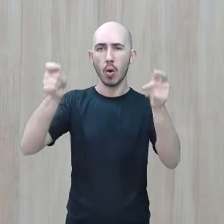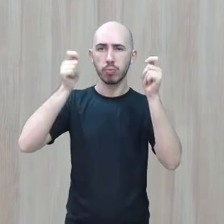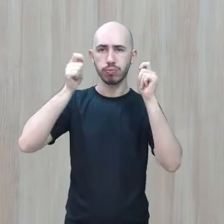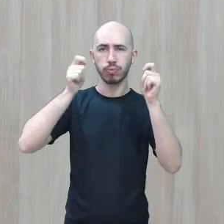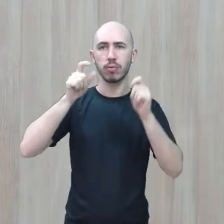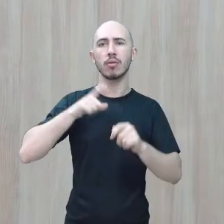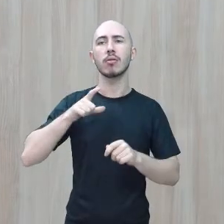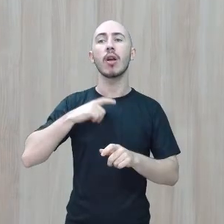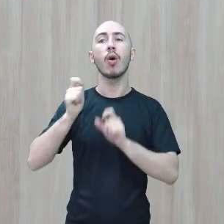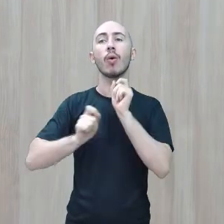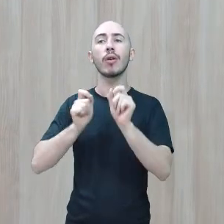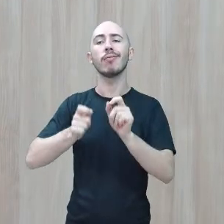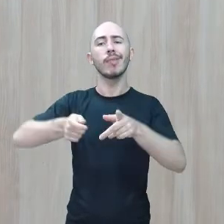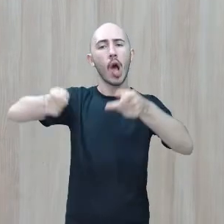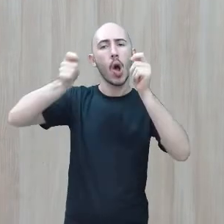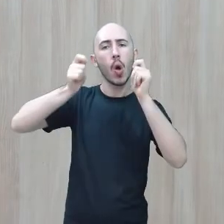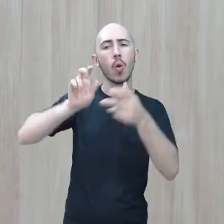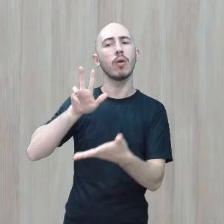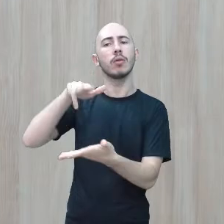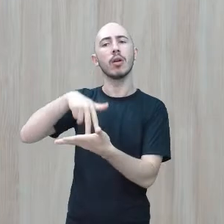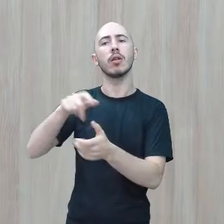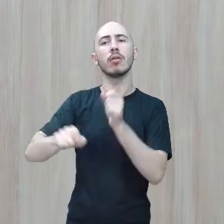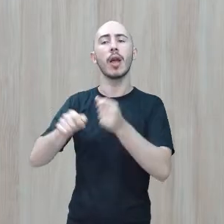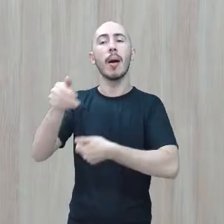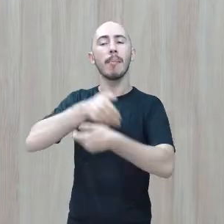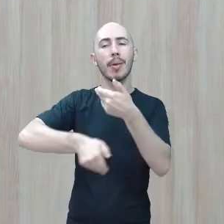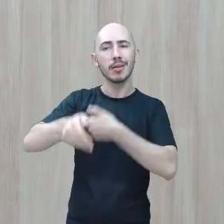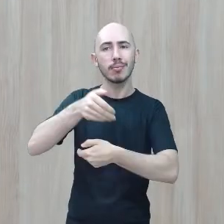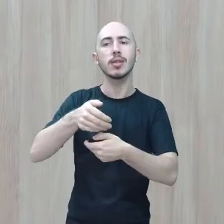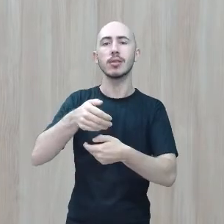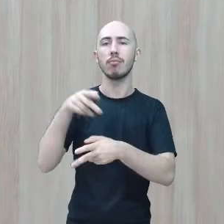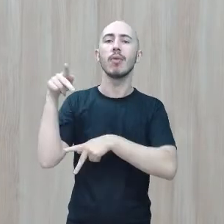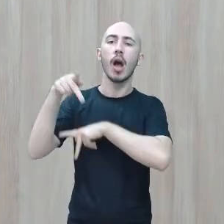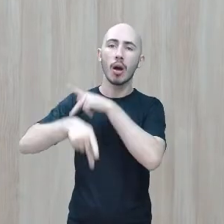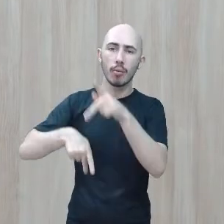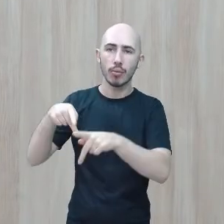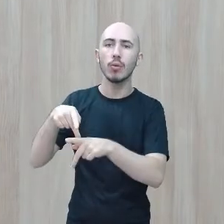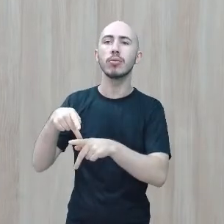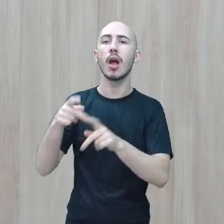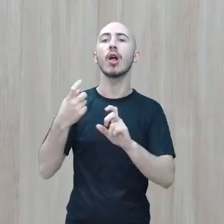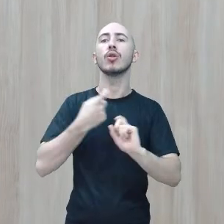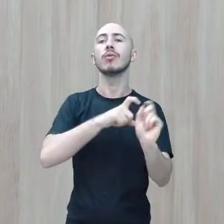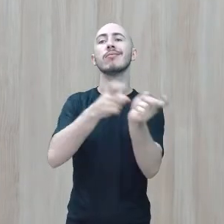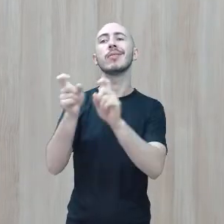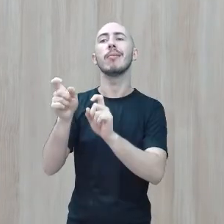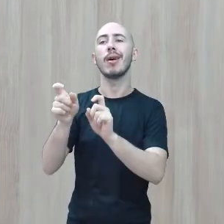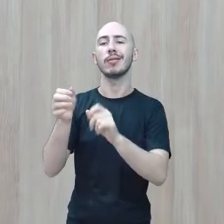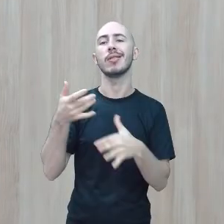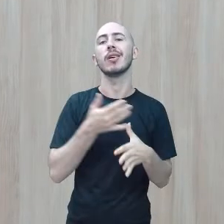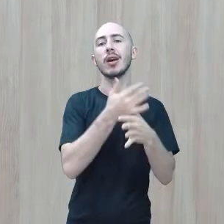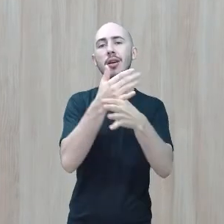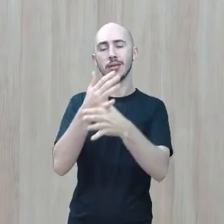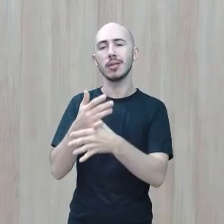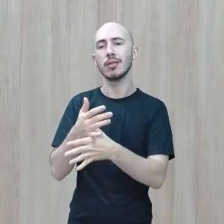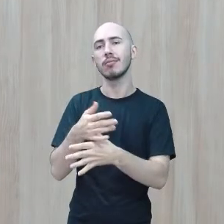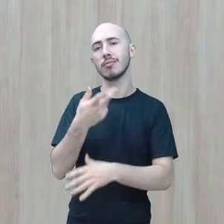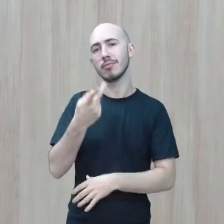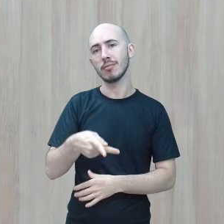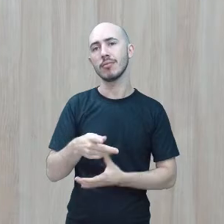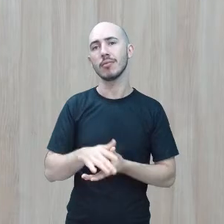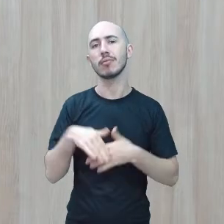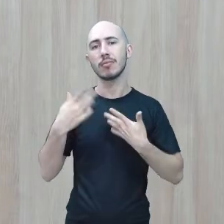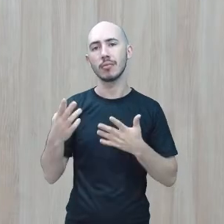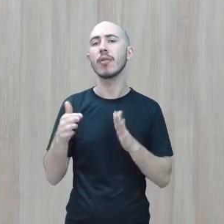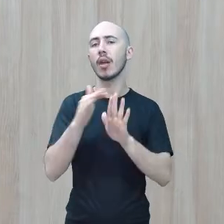que reivindicava a participação pública no debate urbanístico da cidade, né? Então, era uma das pautas ter